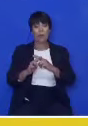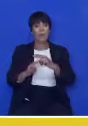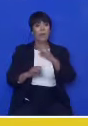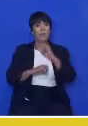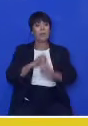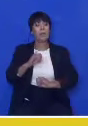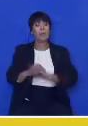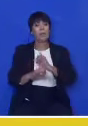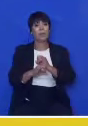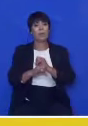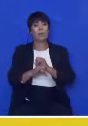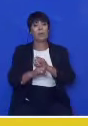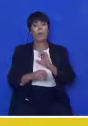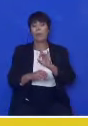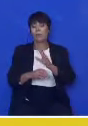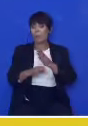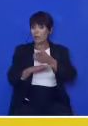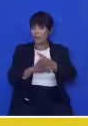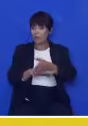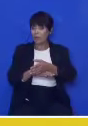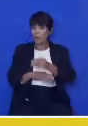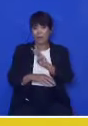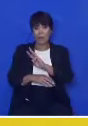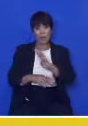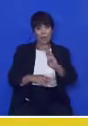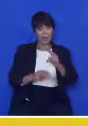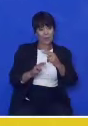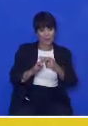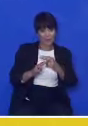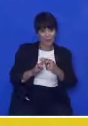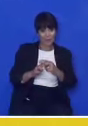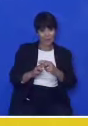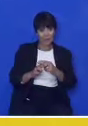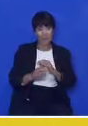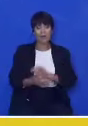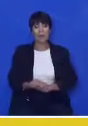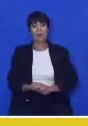Caixa na internet. É só acessar loterias.caixa.gov.br.